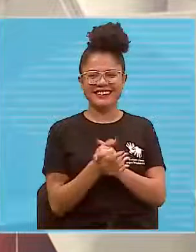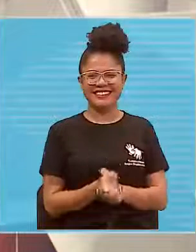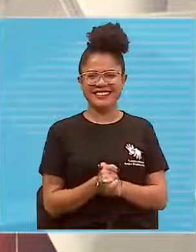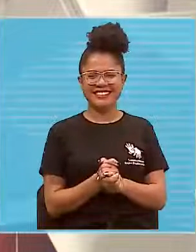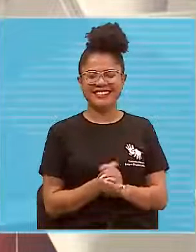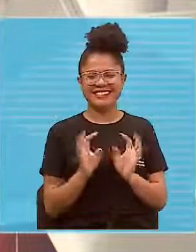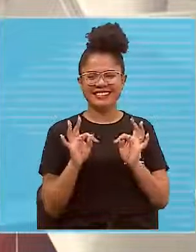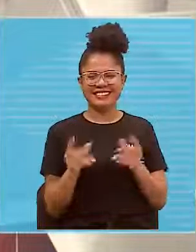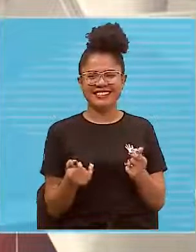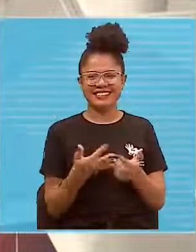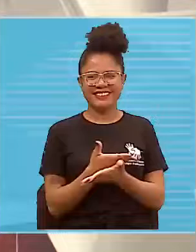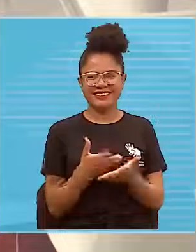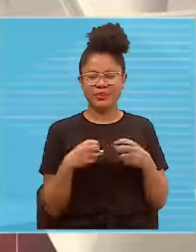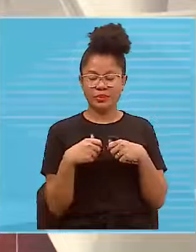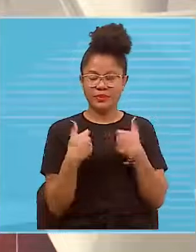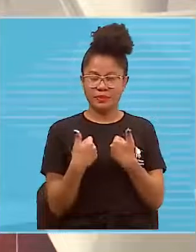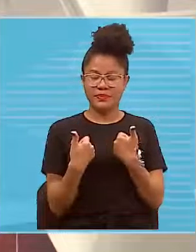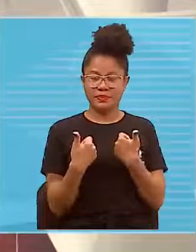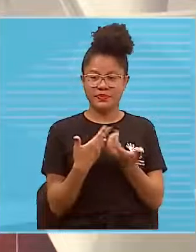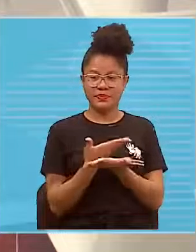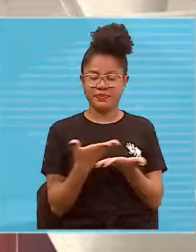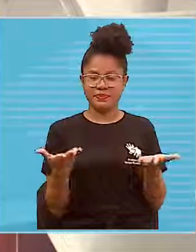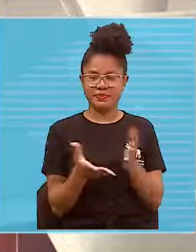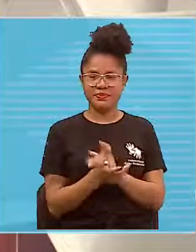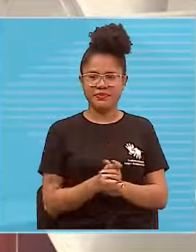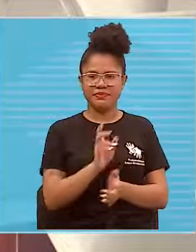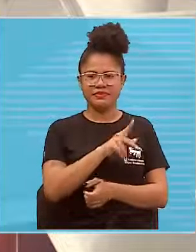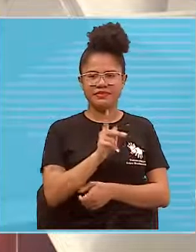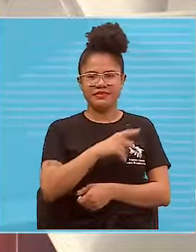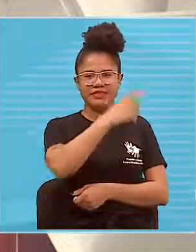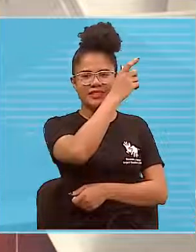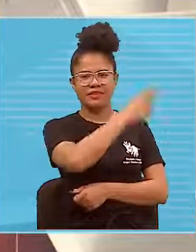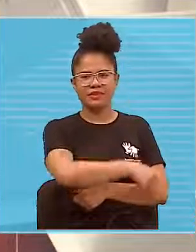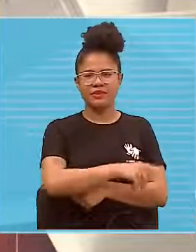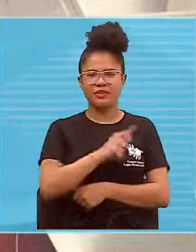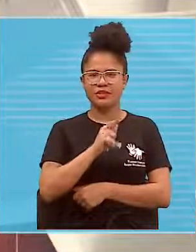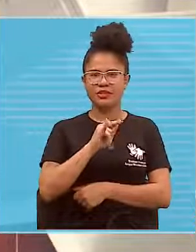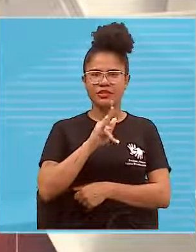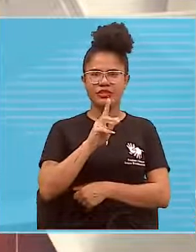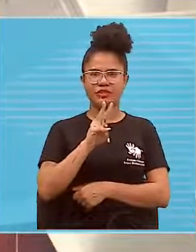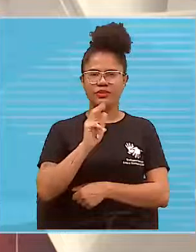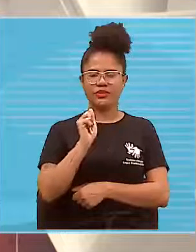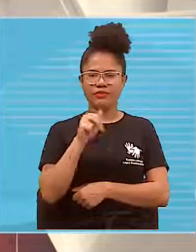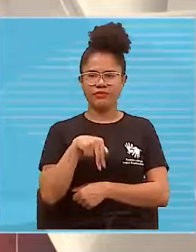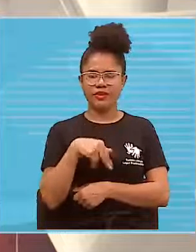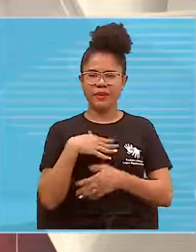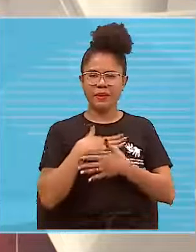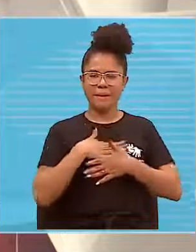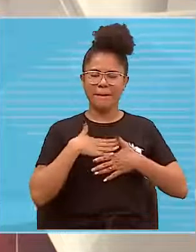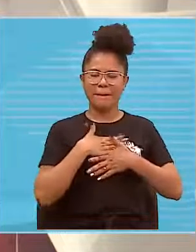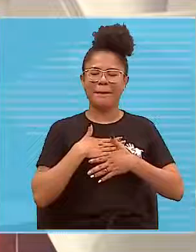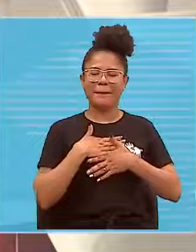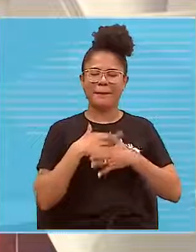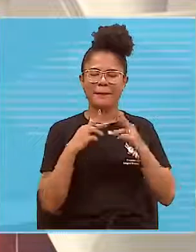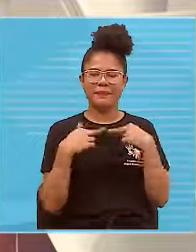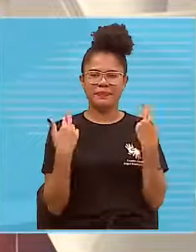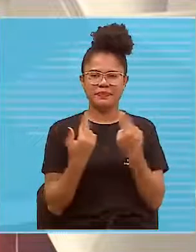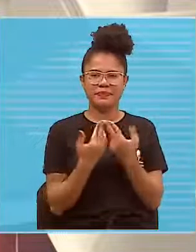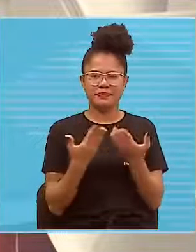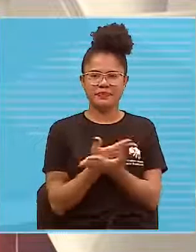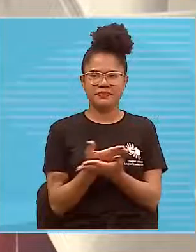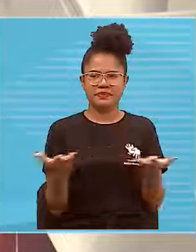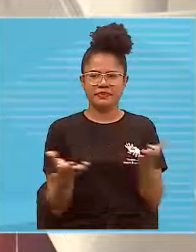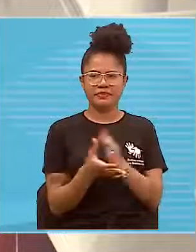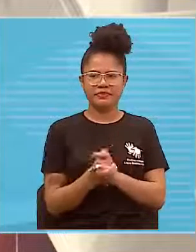dia, turma! Tudo bem com vocês? Professor Givan, muito prazer estar aqui com vocês